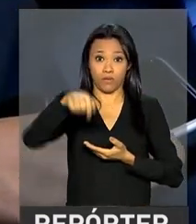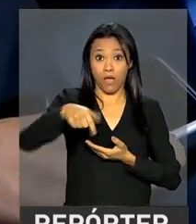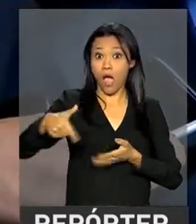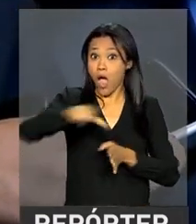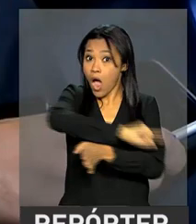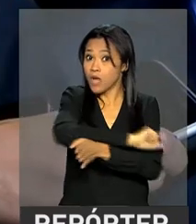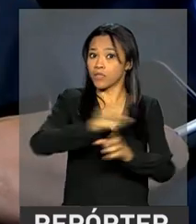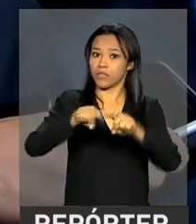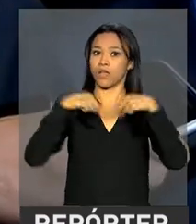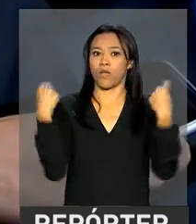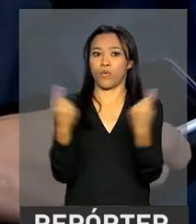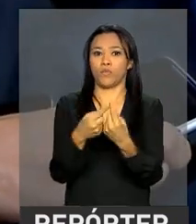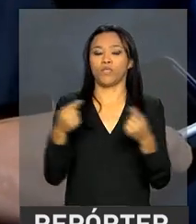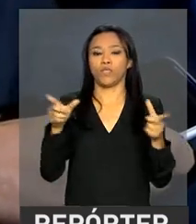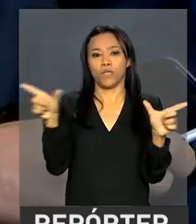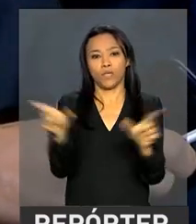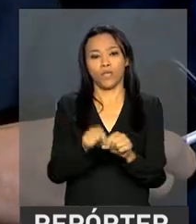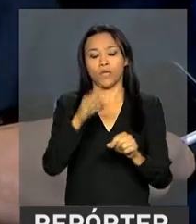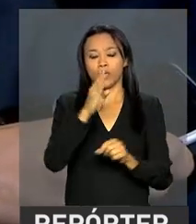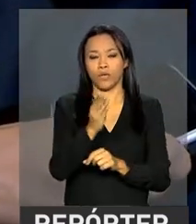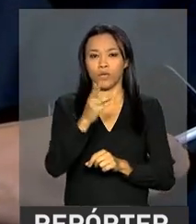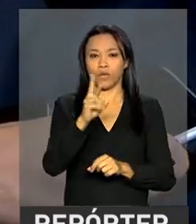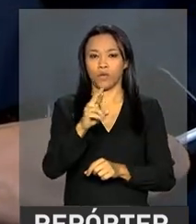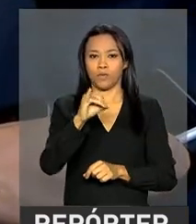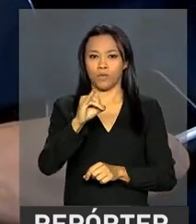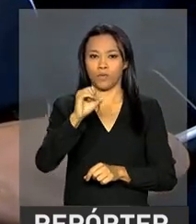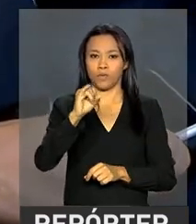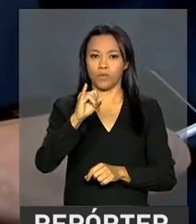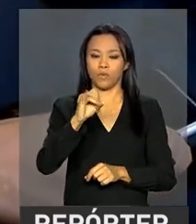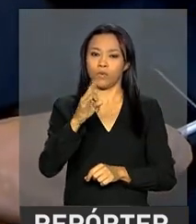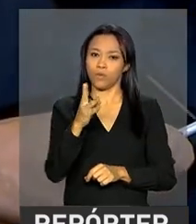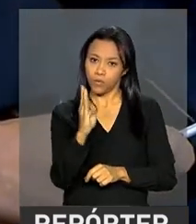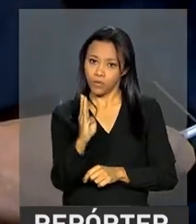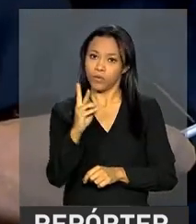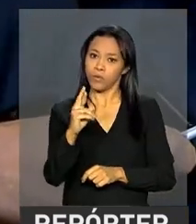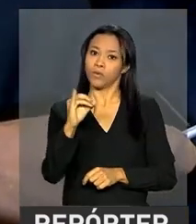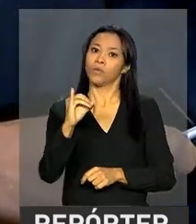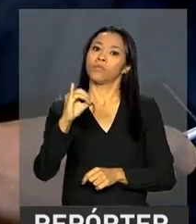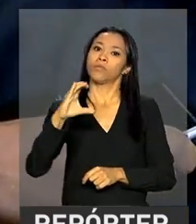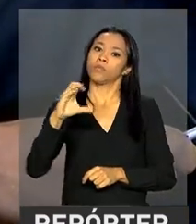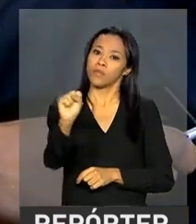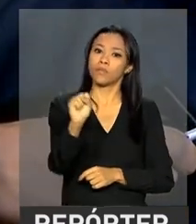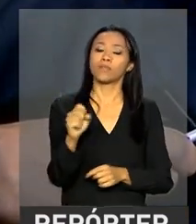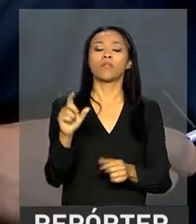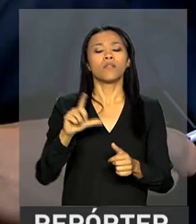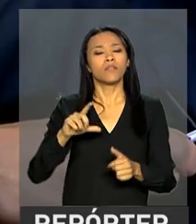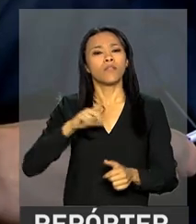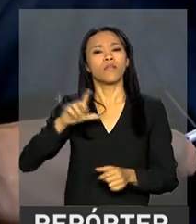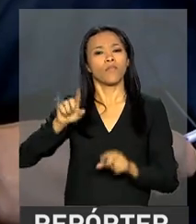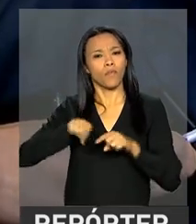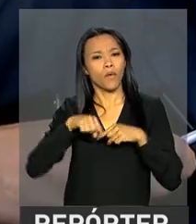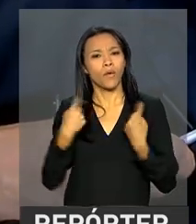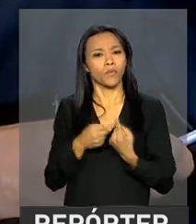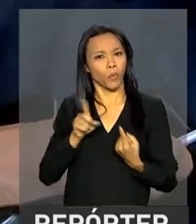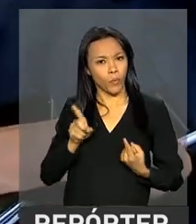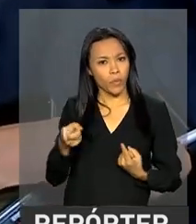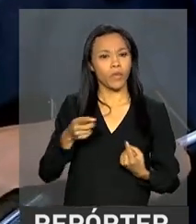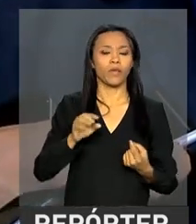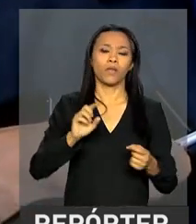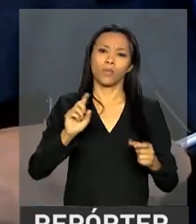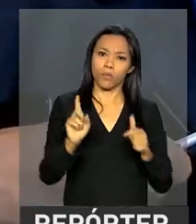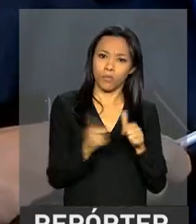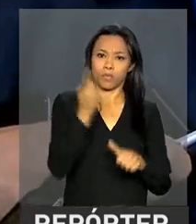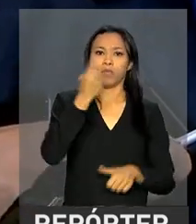da reunião do BRICS, porque a reunião do BRICS se dará em outra cidade. Nós teremos uma reunião com ele, uma reunião com o primeiro-ministro e tudo com vistas a